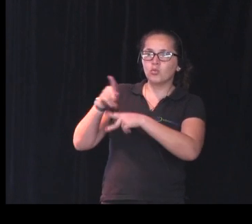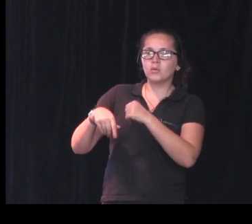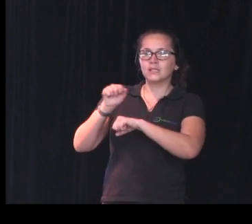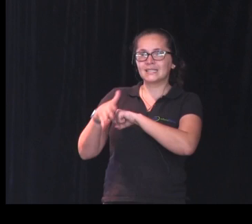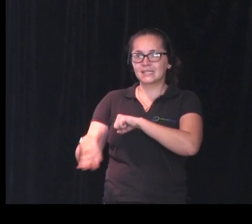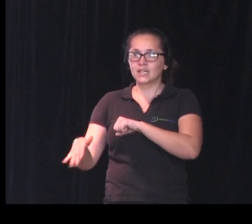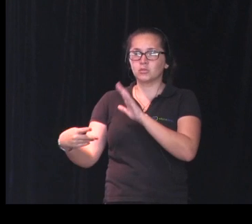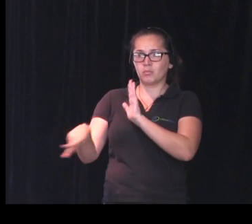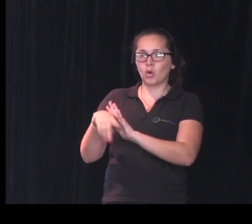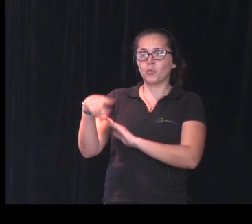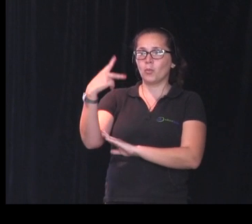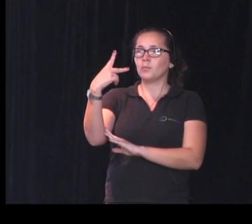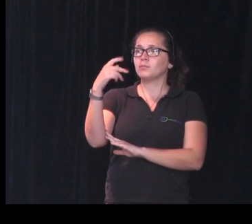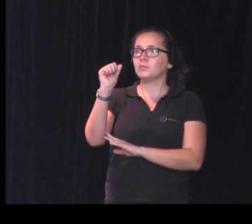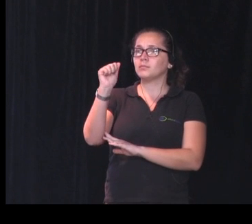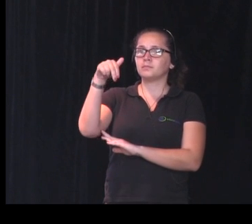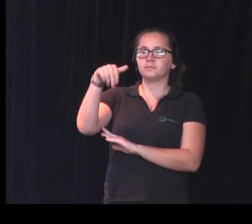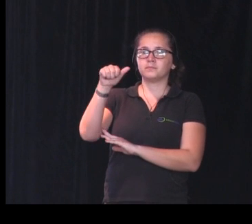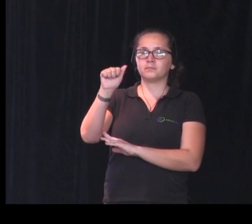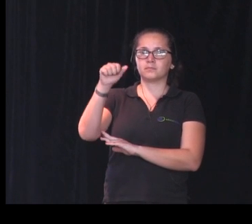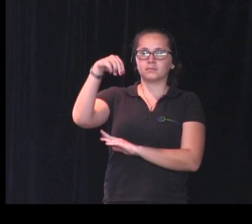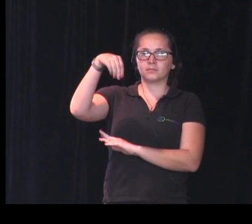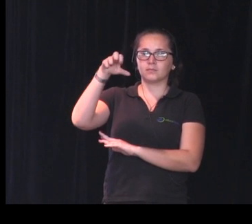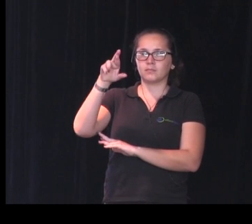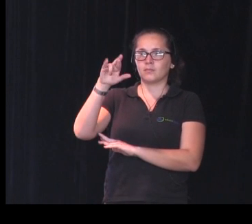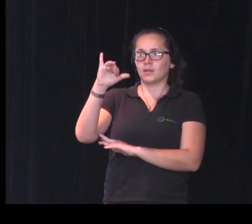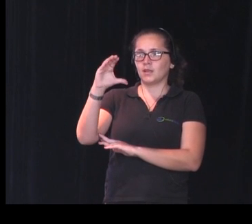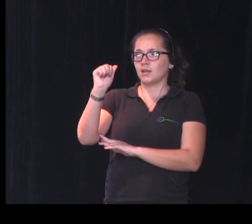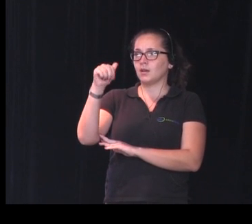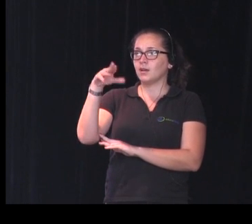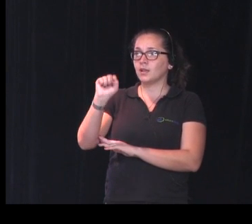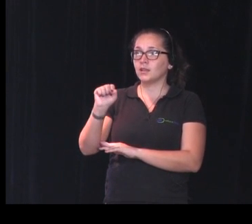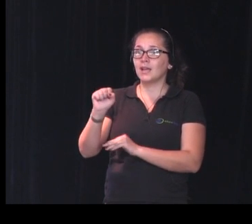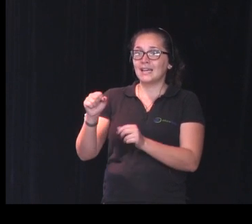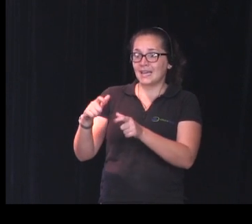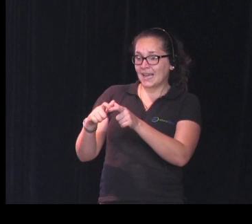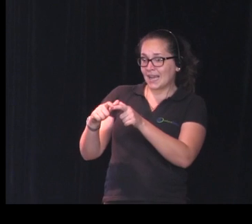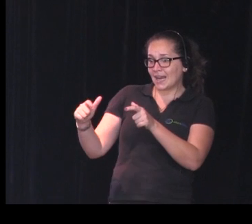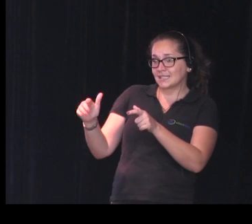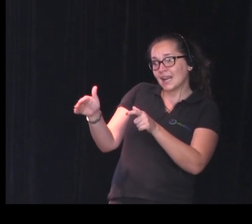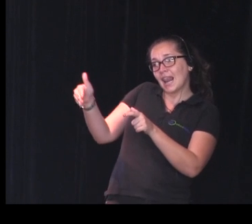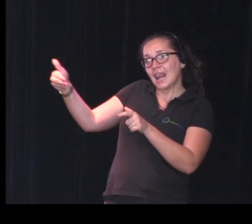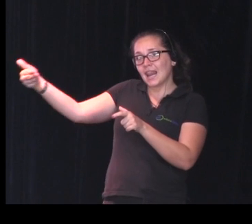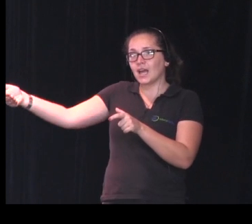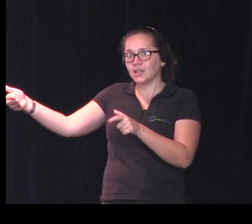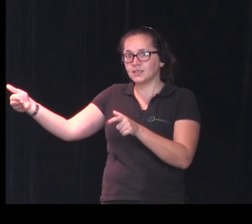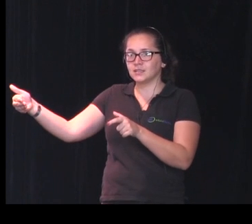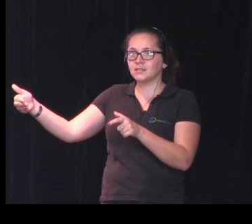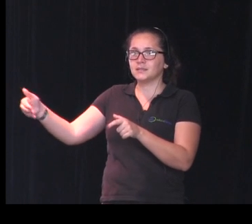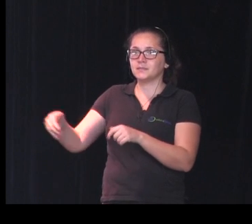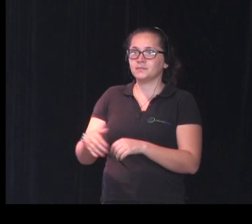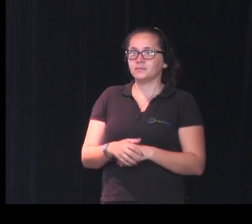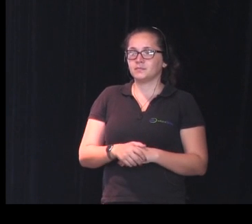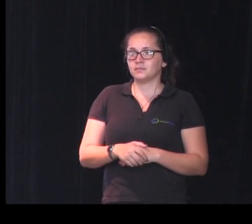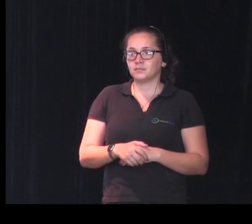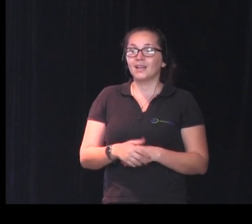república nascente pan-americana, cresce para este lado, sobretudo da mão